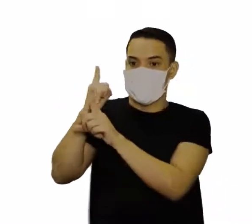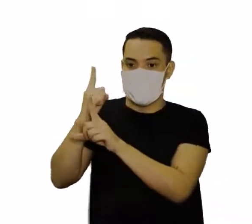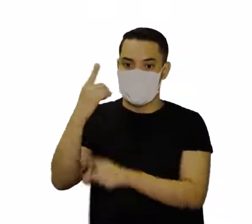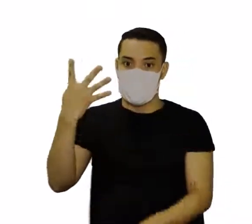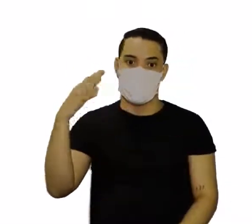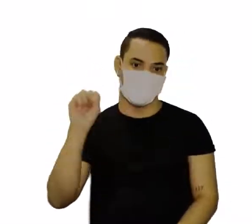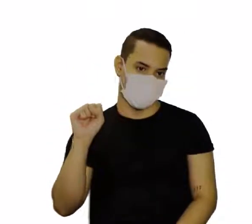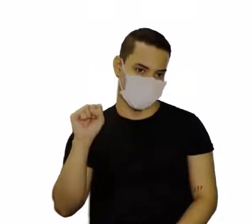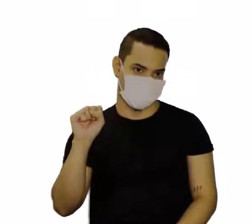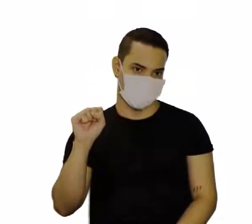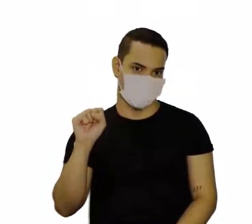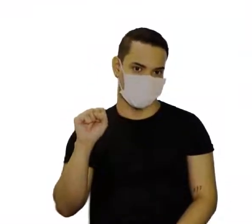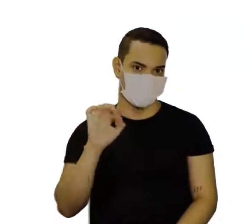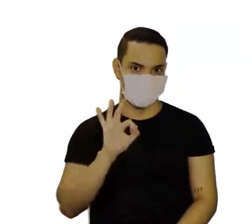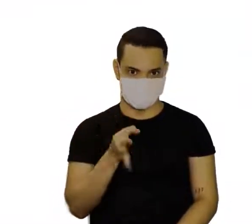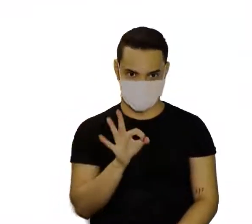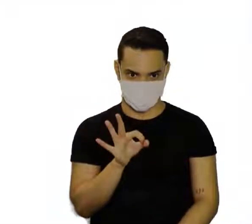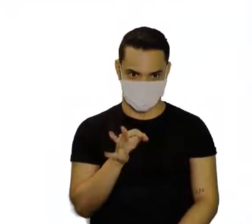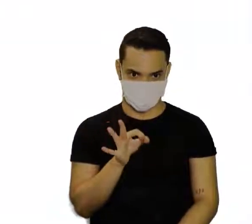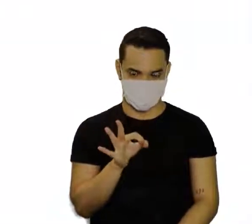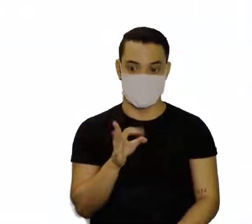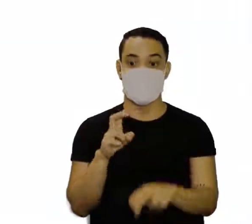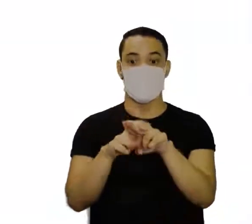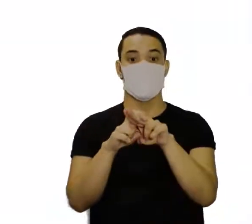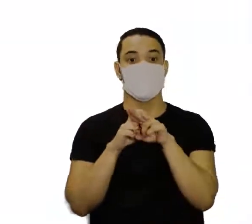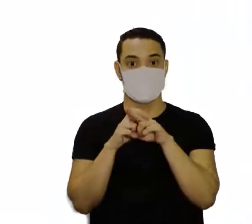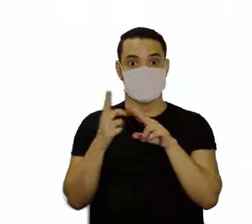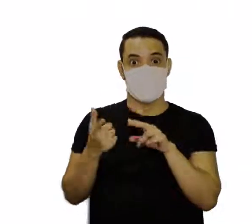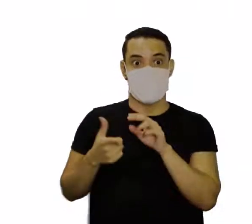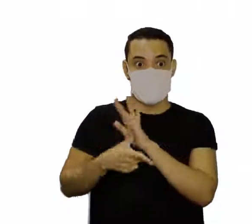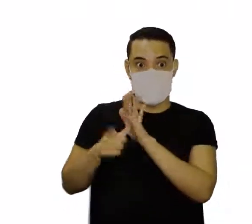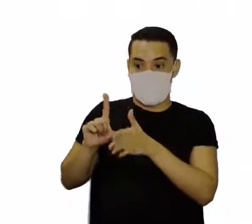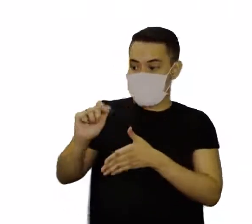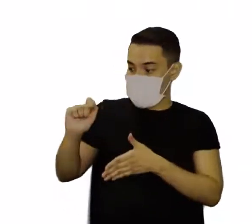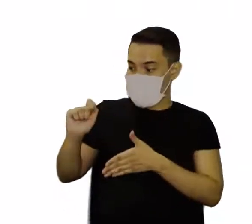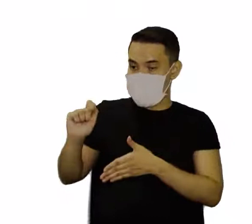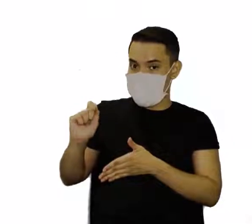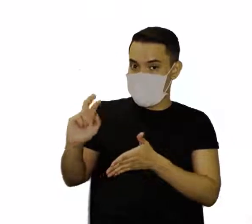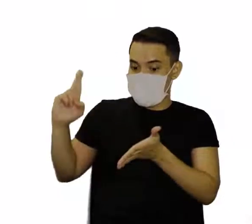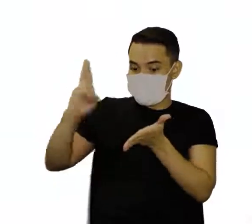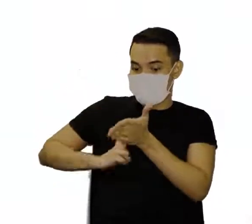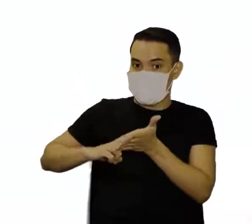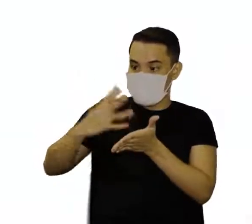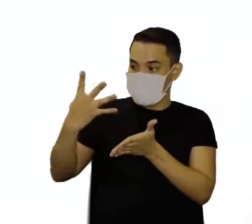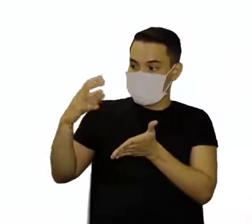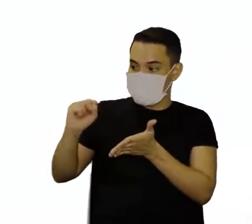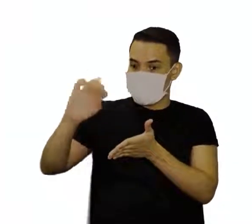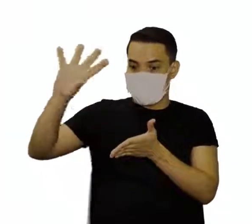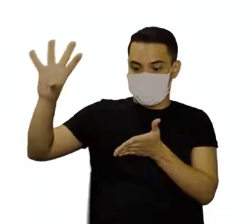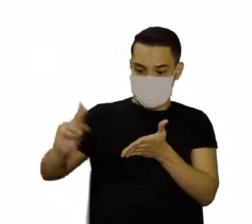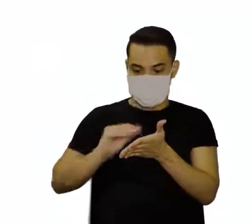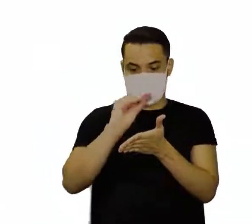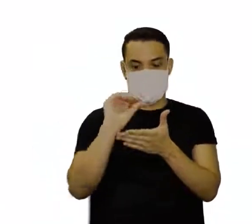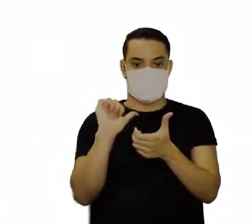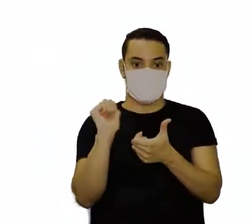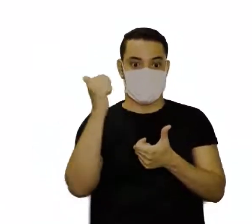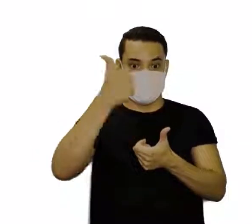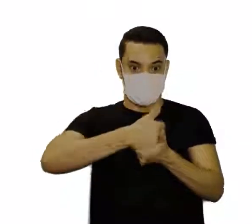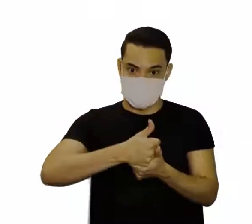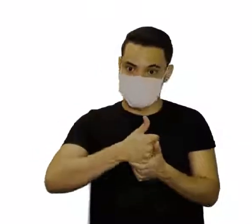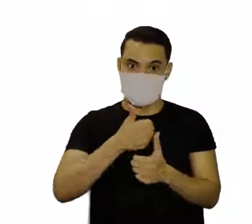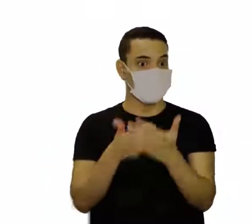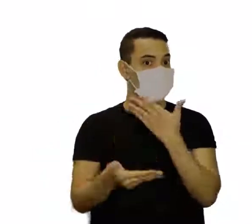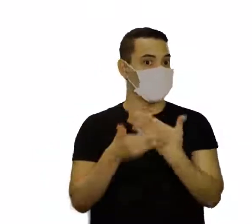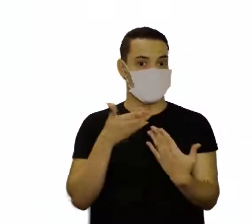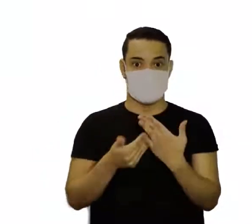o resultado de um resistor ohmico. Então, aquele meu resultado do resistor é 48 e eu vou utilizar para